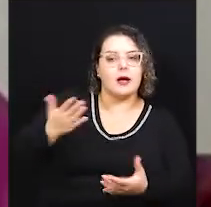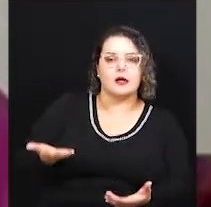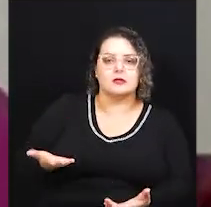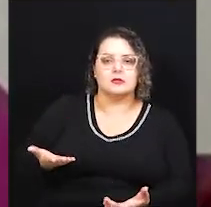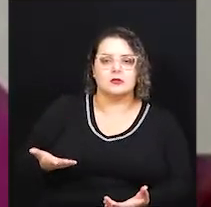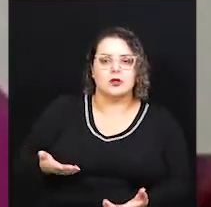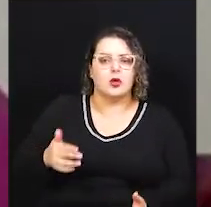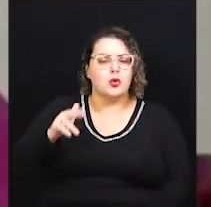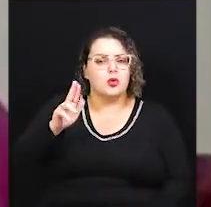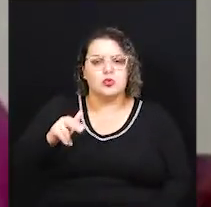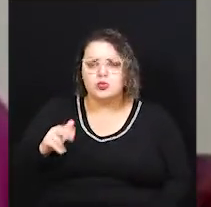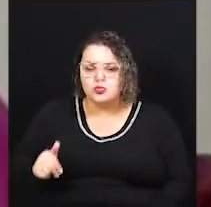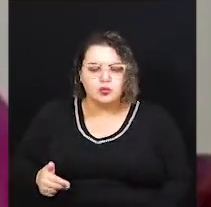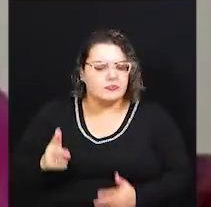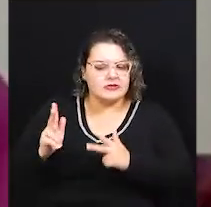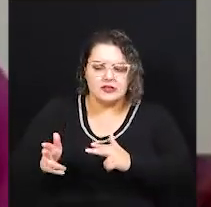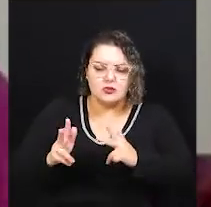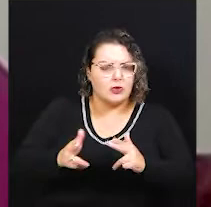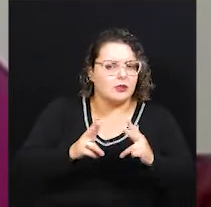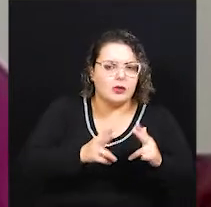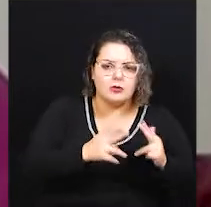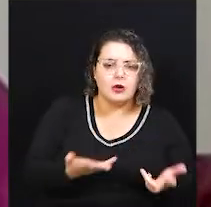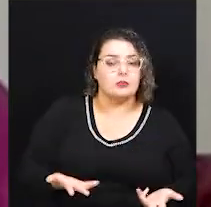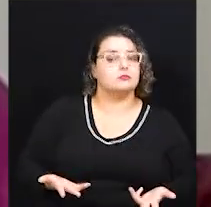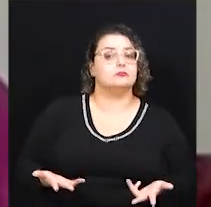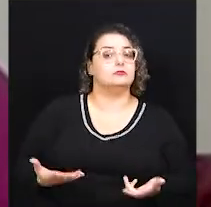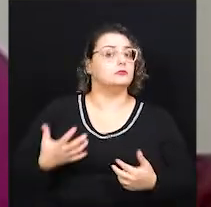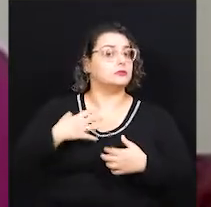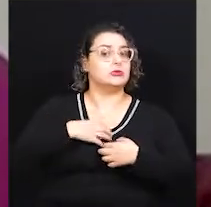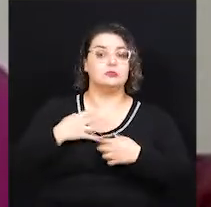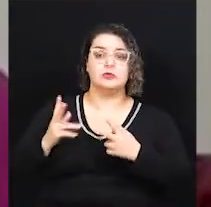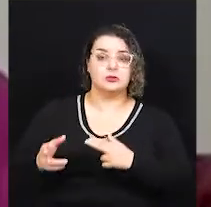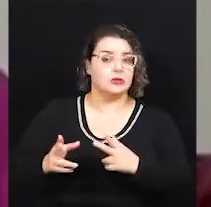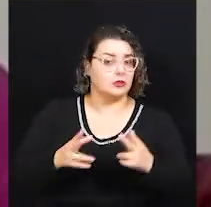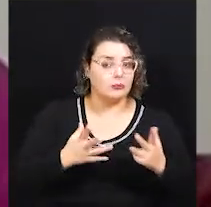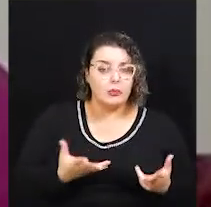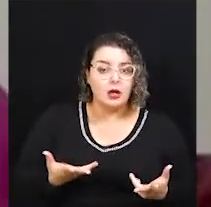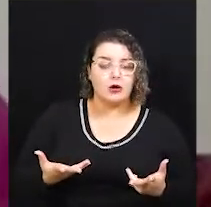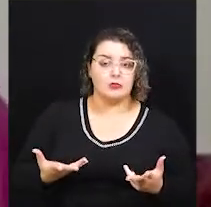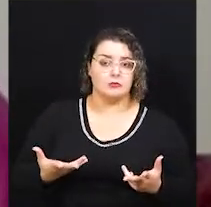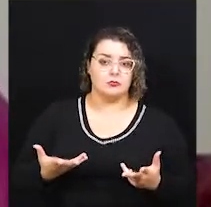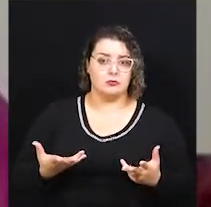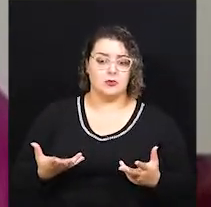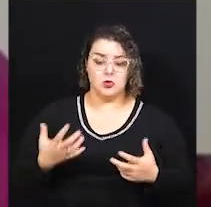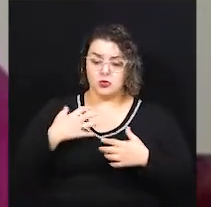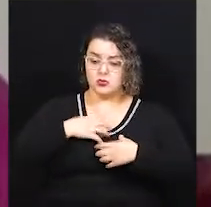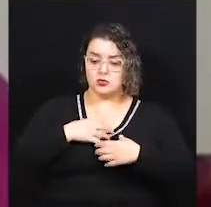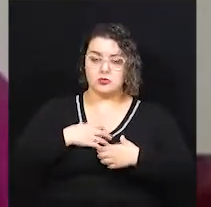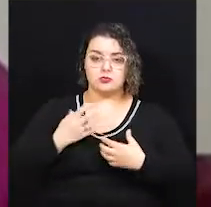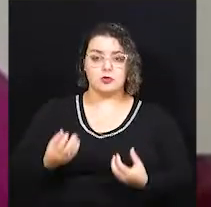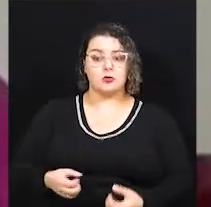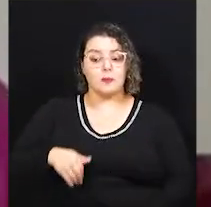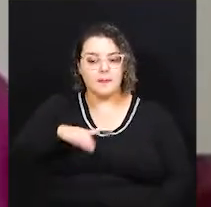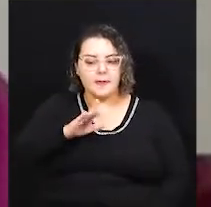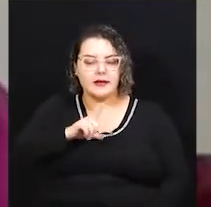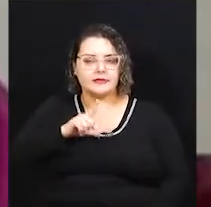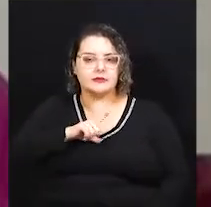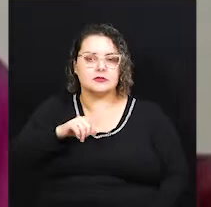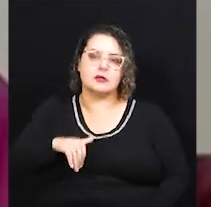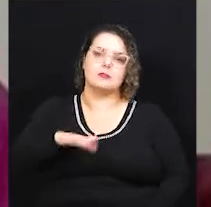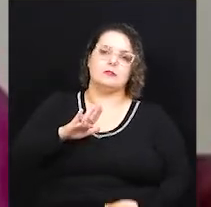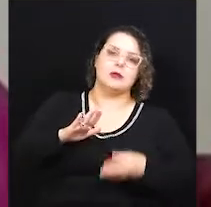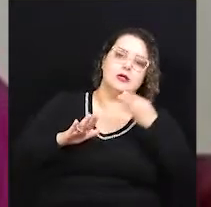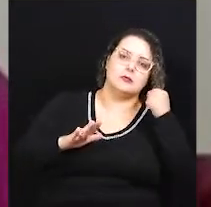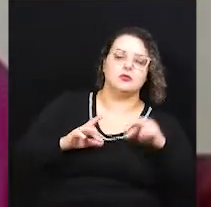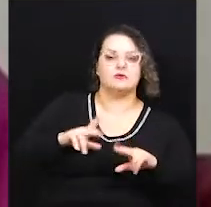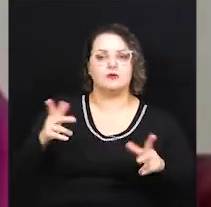repetir exatamente a mesma salada de fruta. A mesma coisa o sentimento, você pode predominar com um sentimento. Então a gente fala assim, o Enem